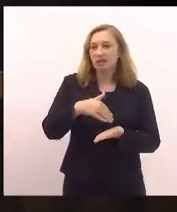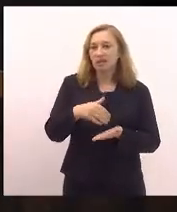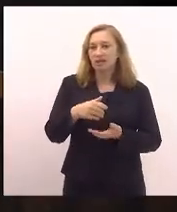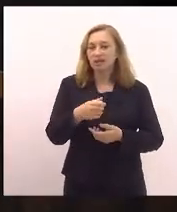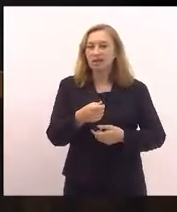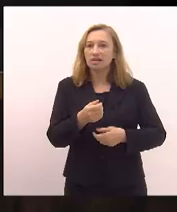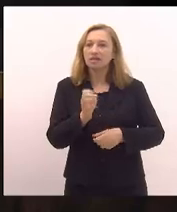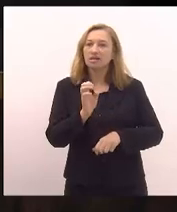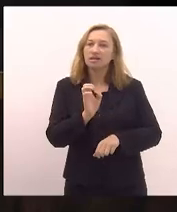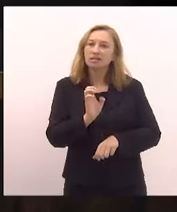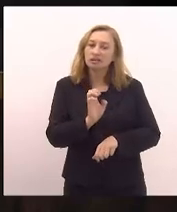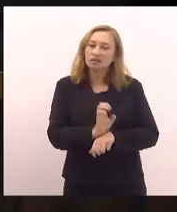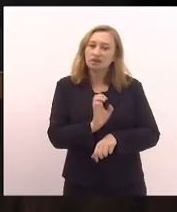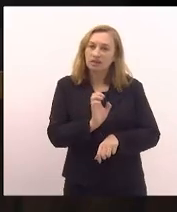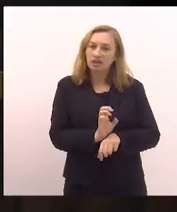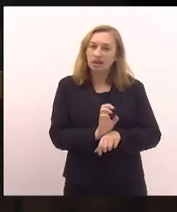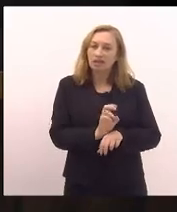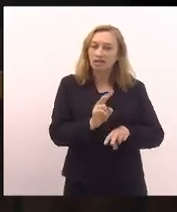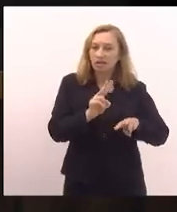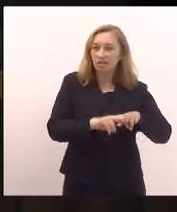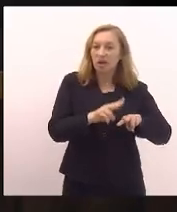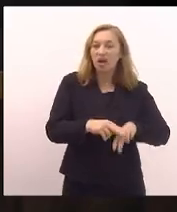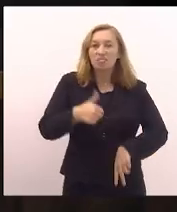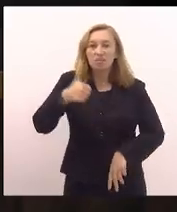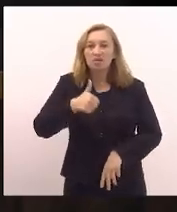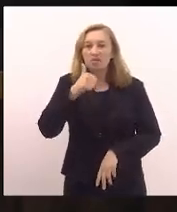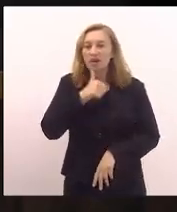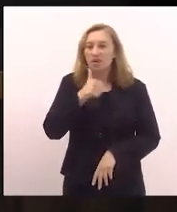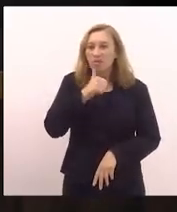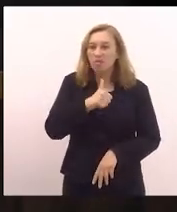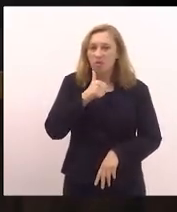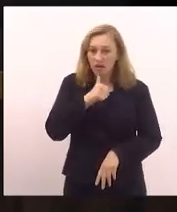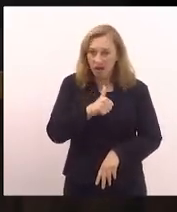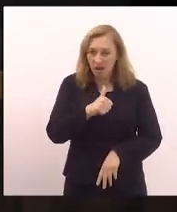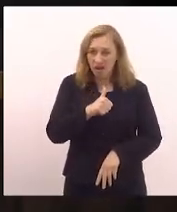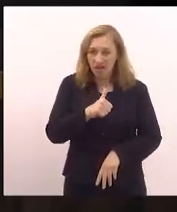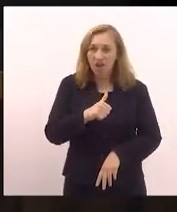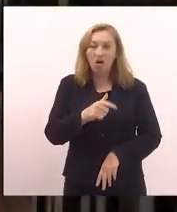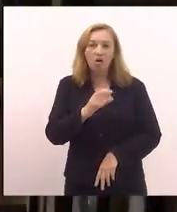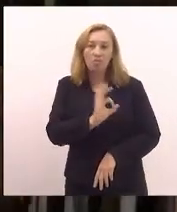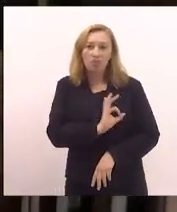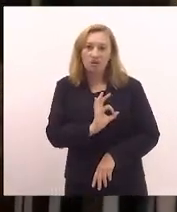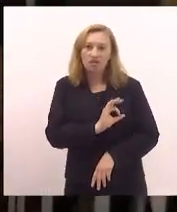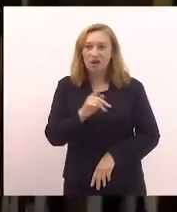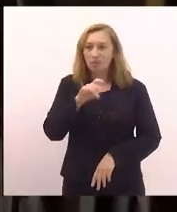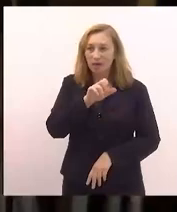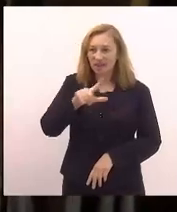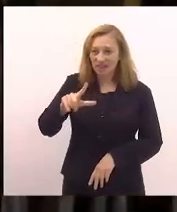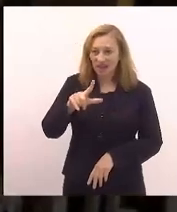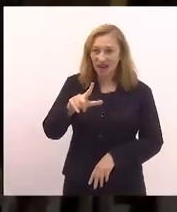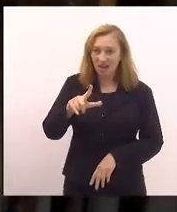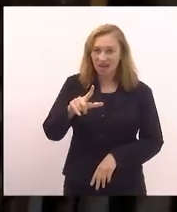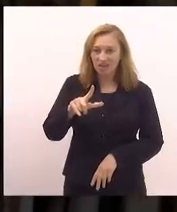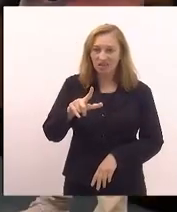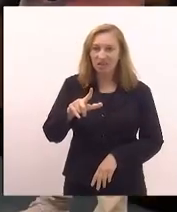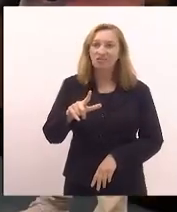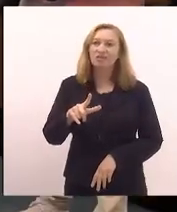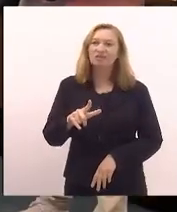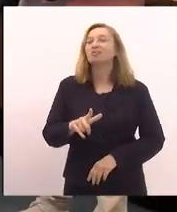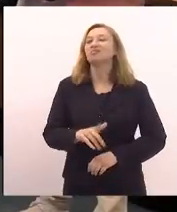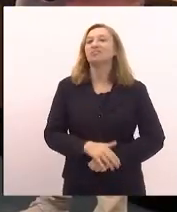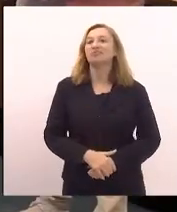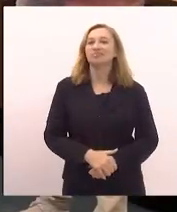Administração Penitenciária, a primeira mulher a assumir a pasta, a primeira policial penal a assumir a pasta da Polícia